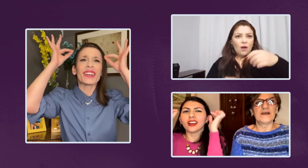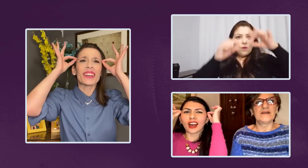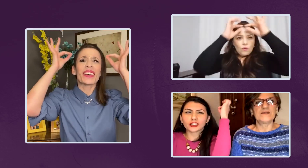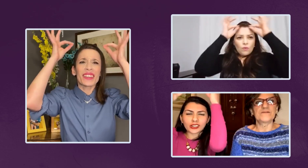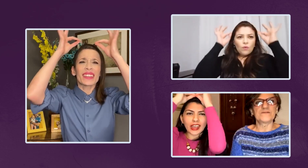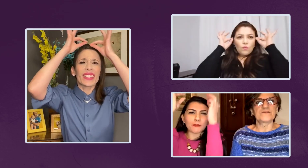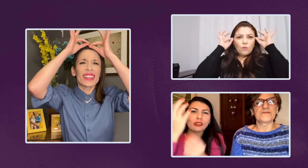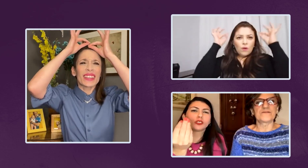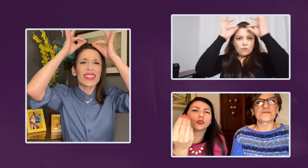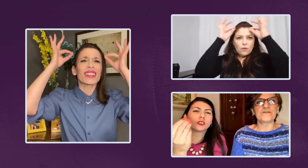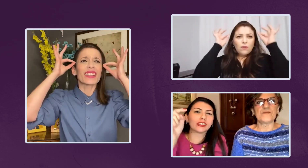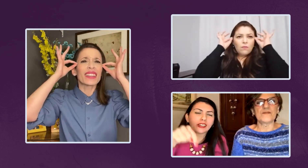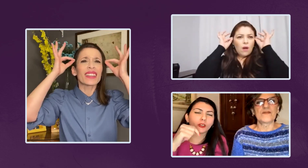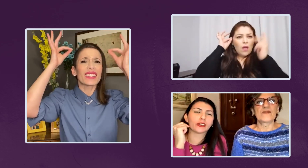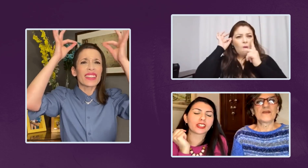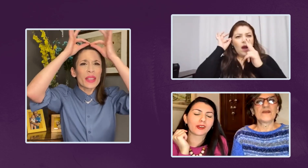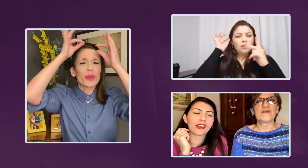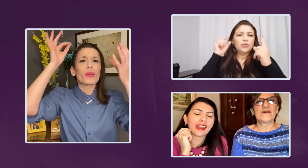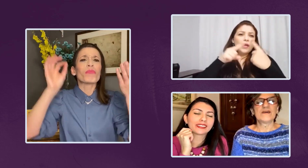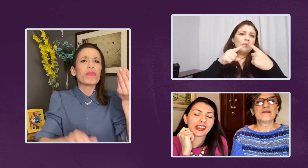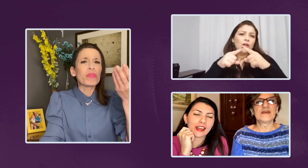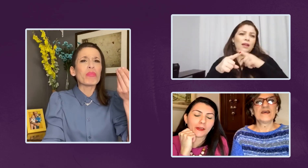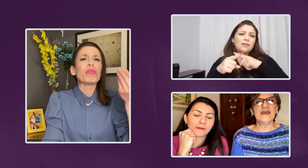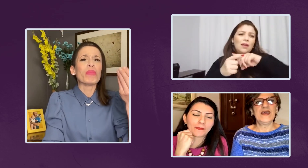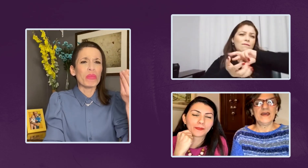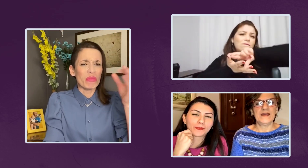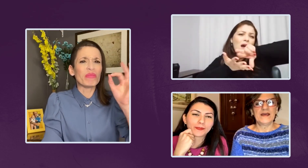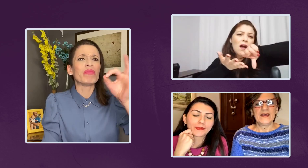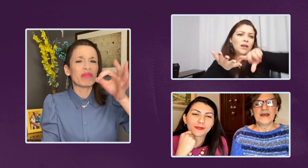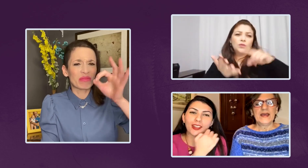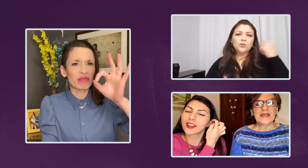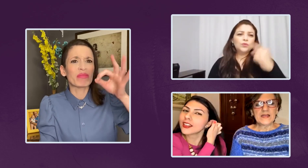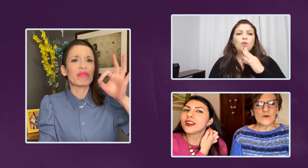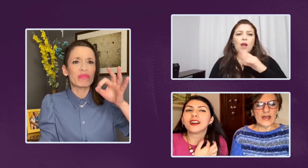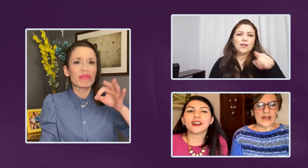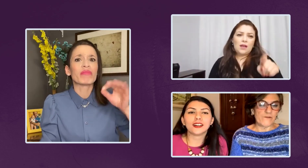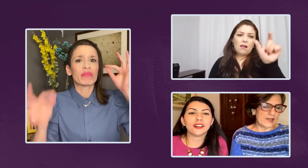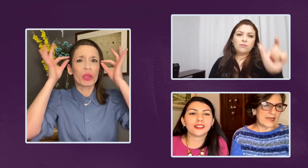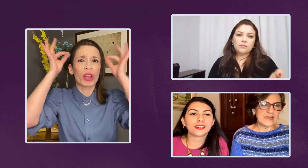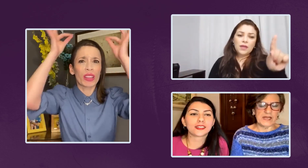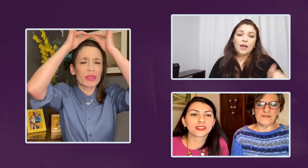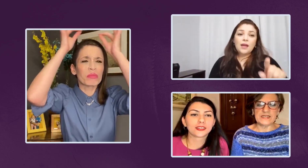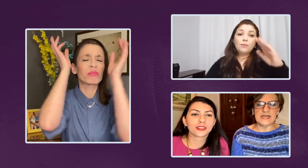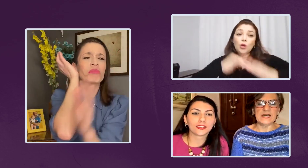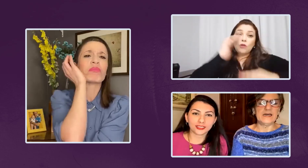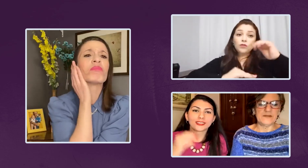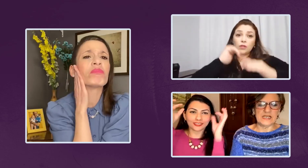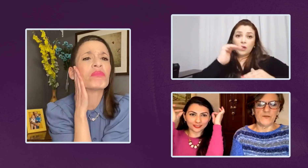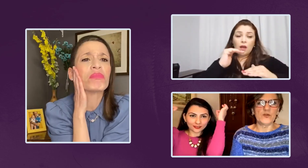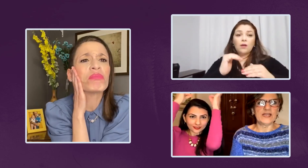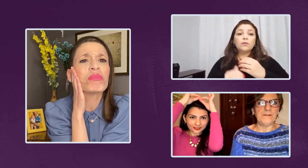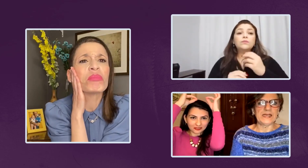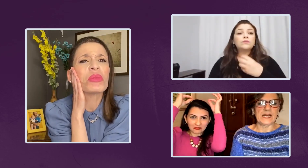Acho que muitos surdos daqui de Curitiba conhecem ela. Então, foi lá que a Isabela